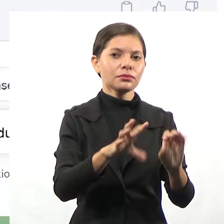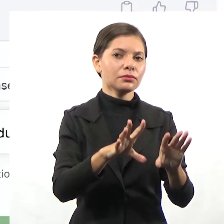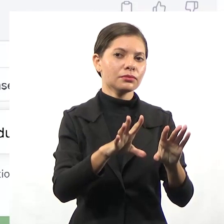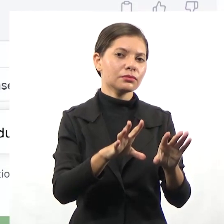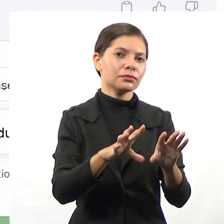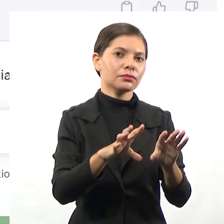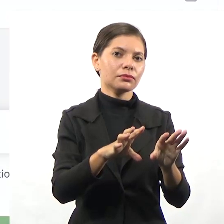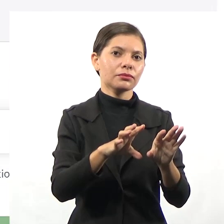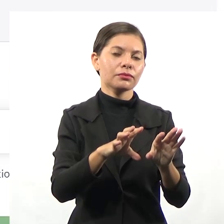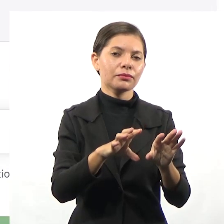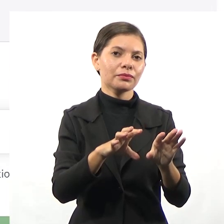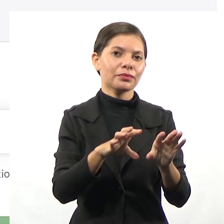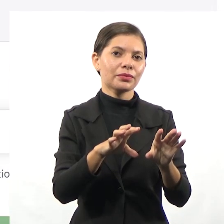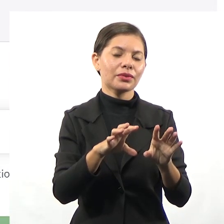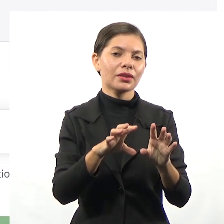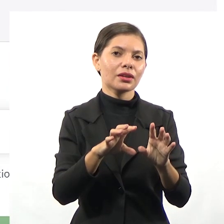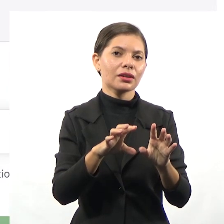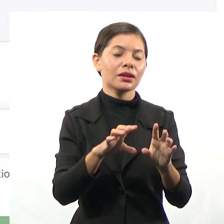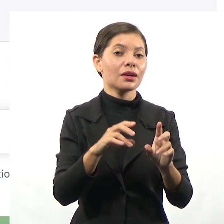educacionais.